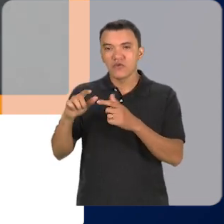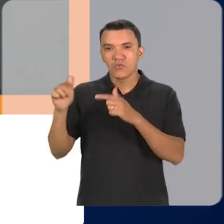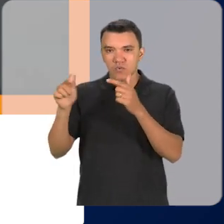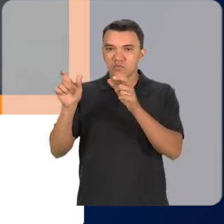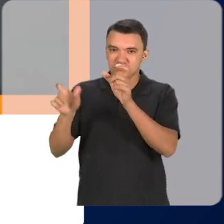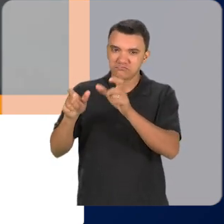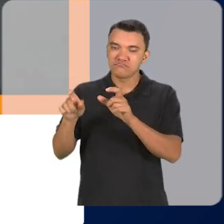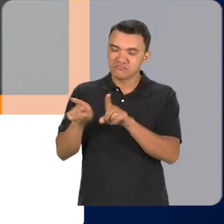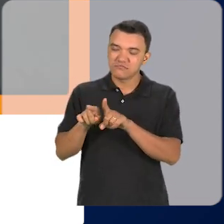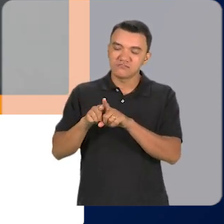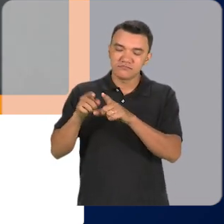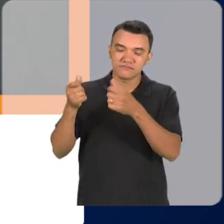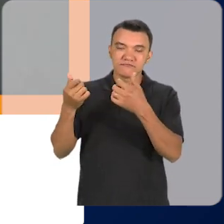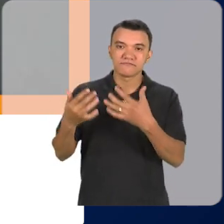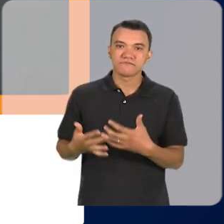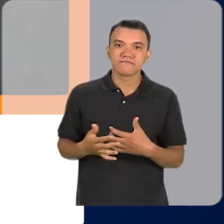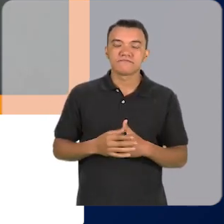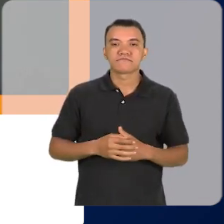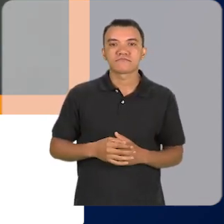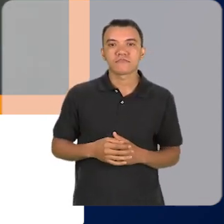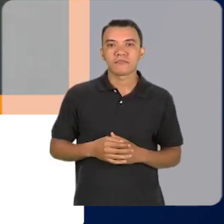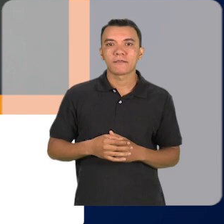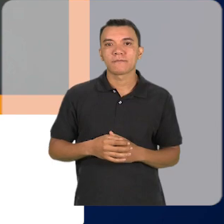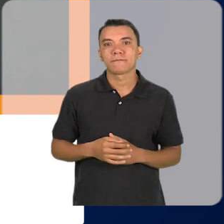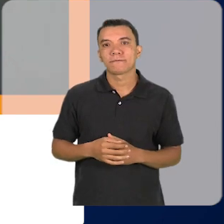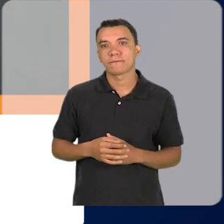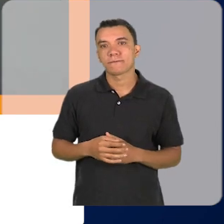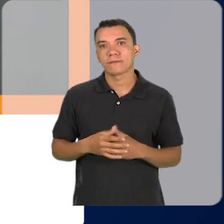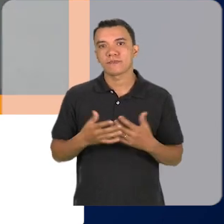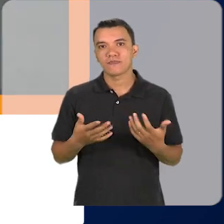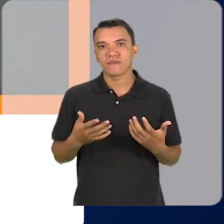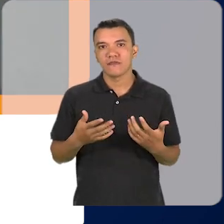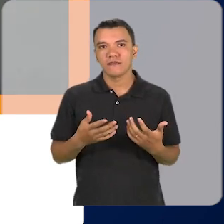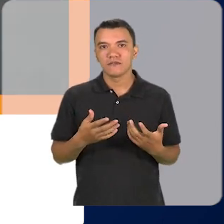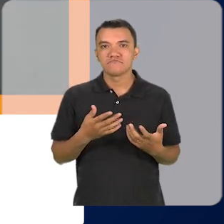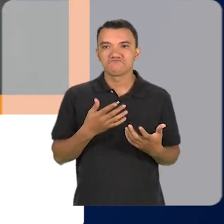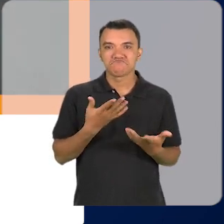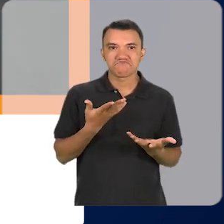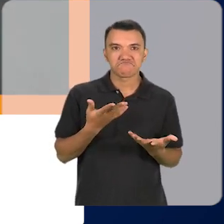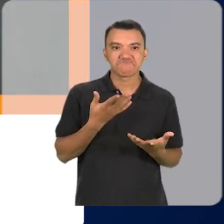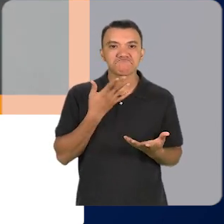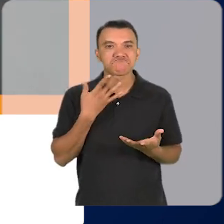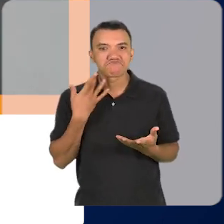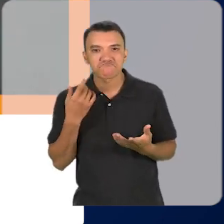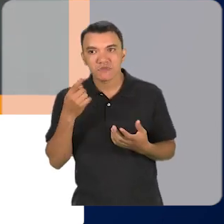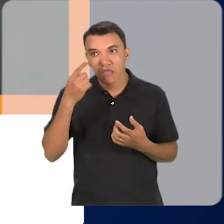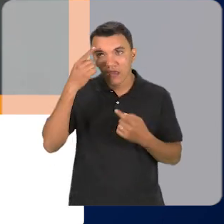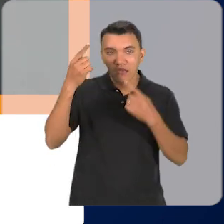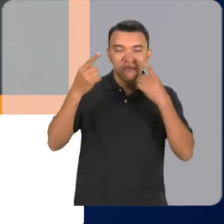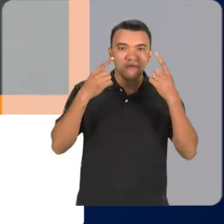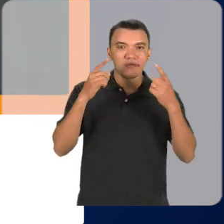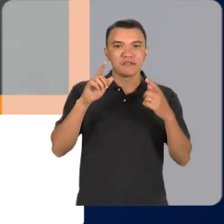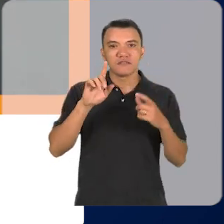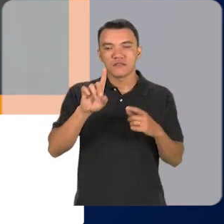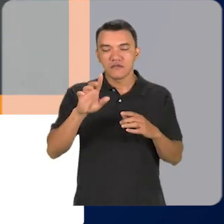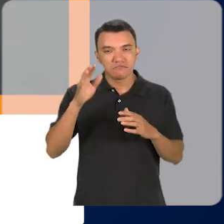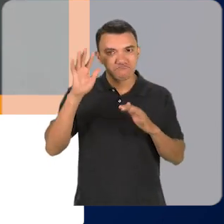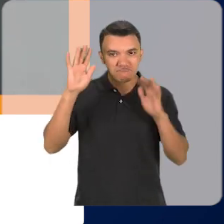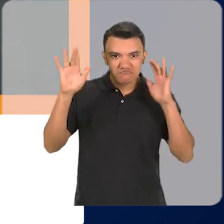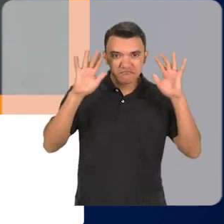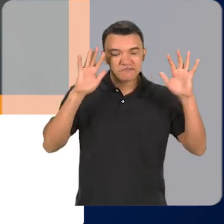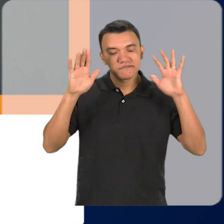Então, isso não se dá de forma instintiva nem intuitiva, né? Mas pensada